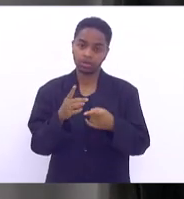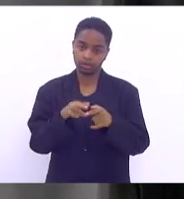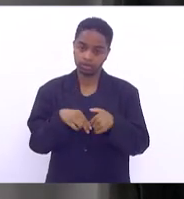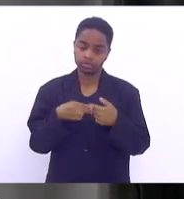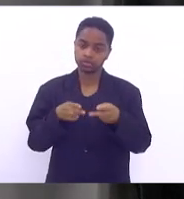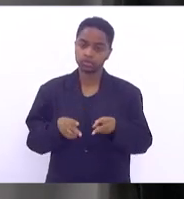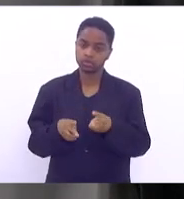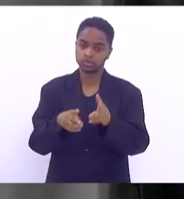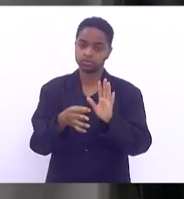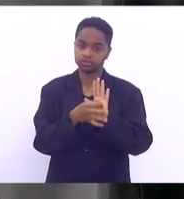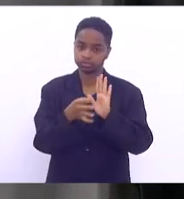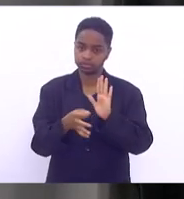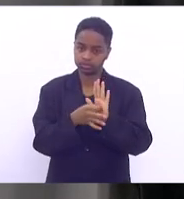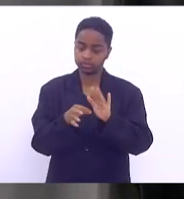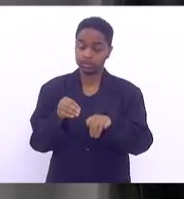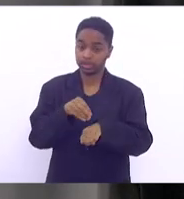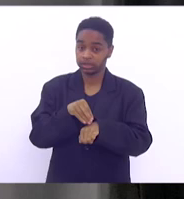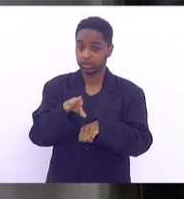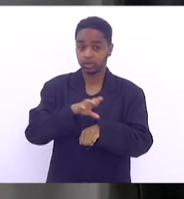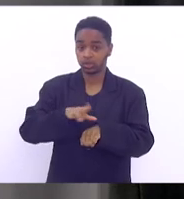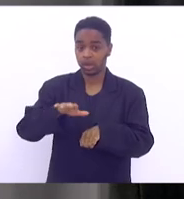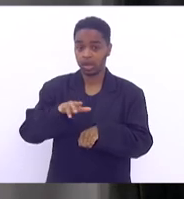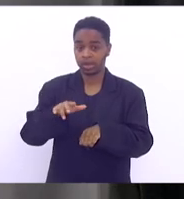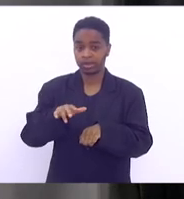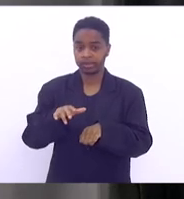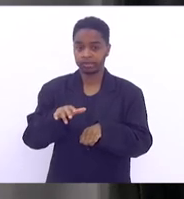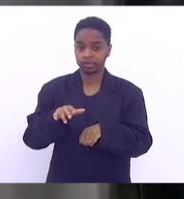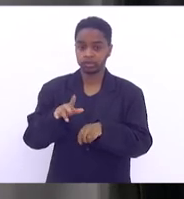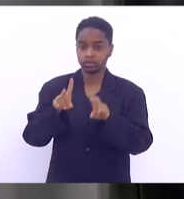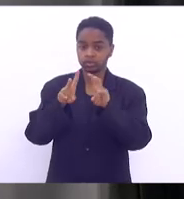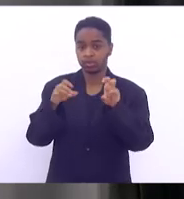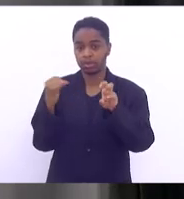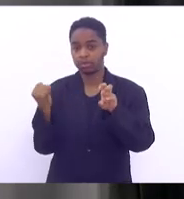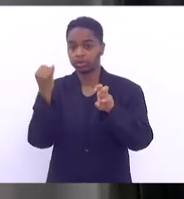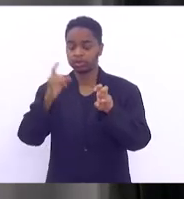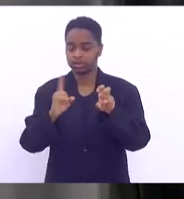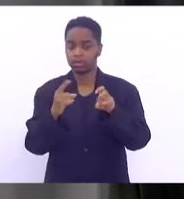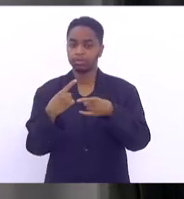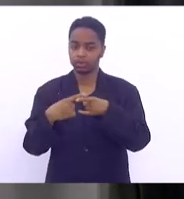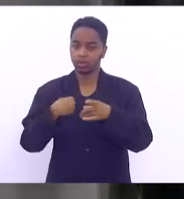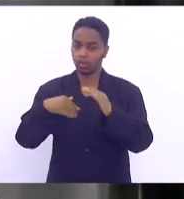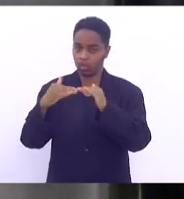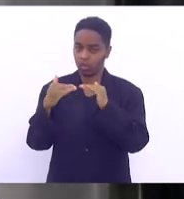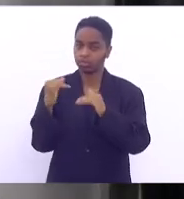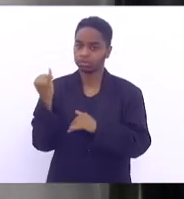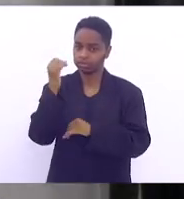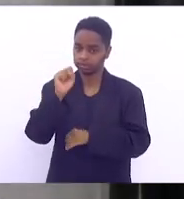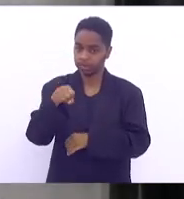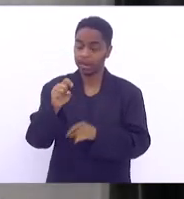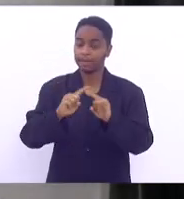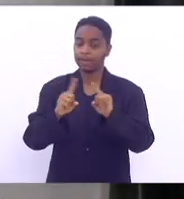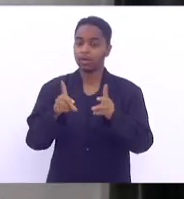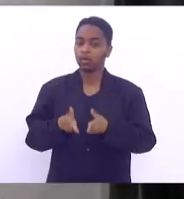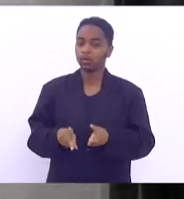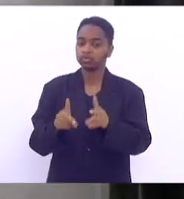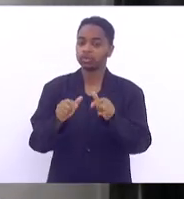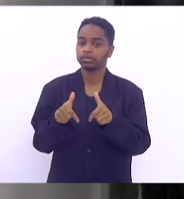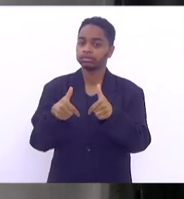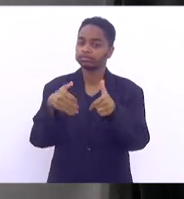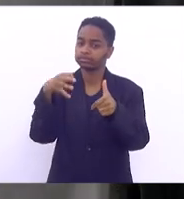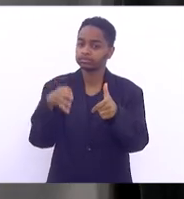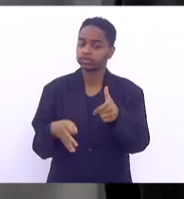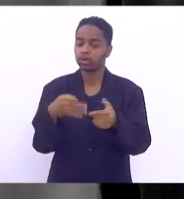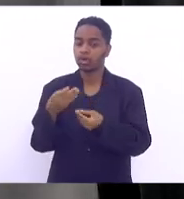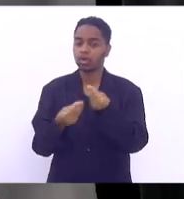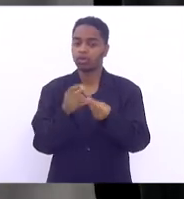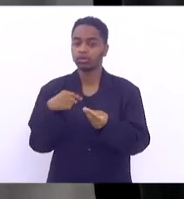pela indicação, não pelo mérito da matéria, absolutamente pertinente e meritório, mas para manter a inteligência daquilo que a gente tem trabalhado